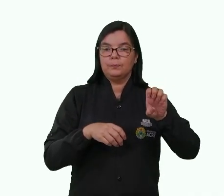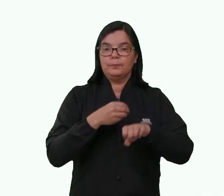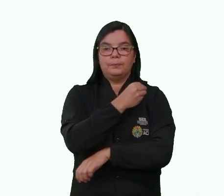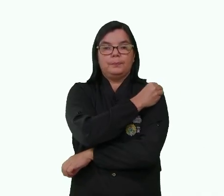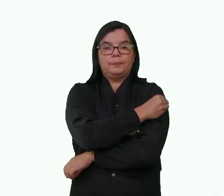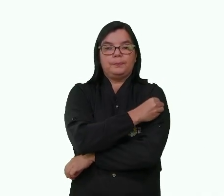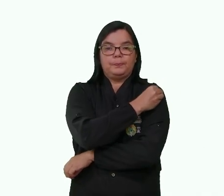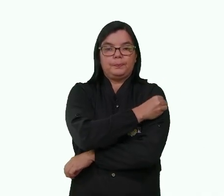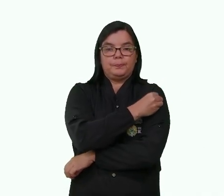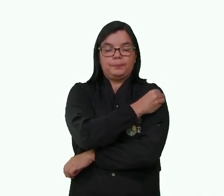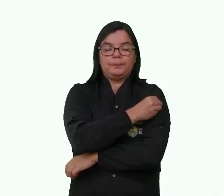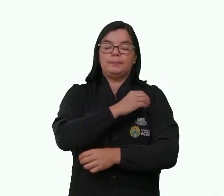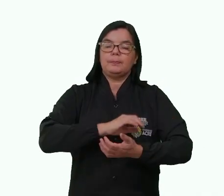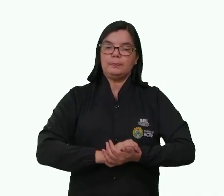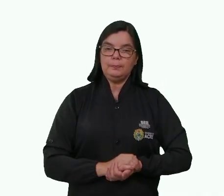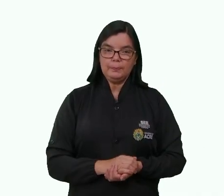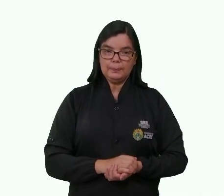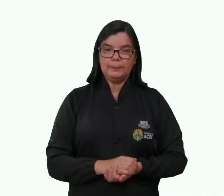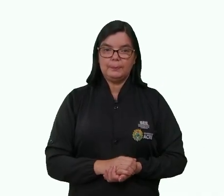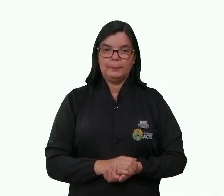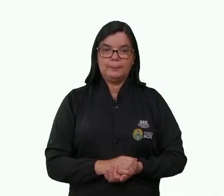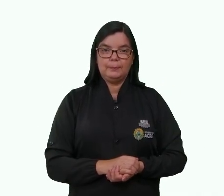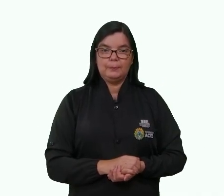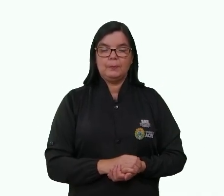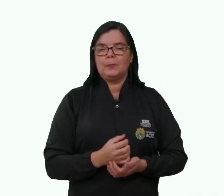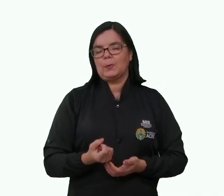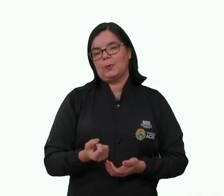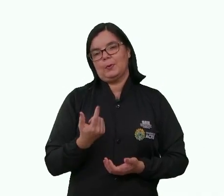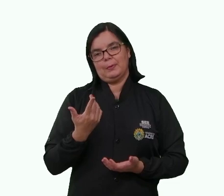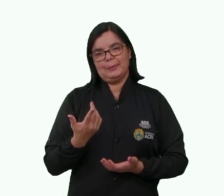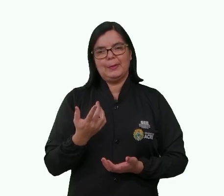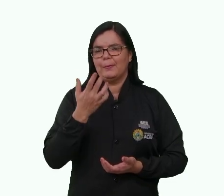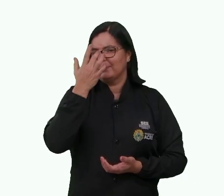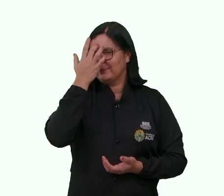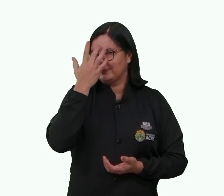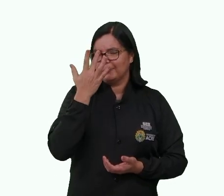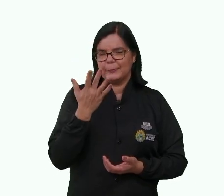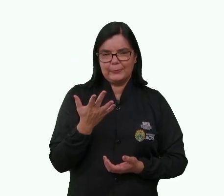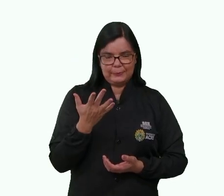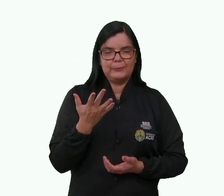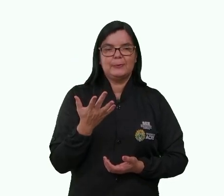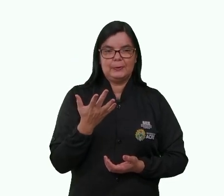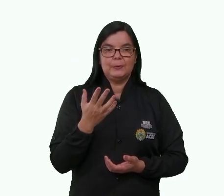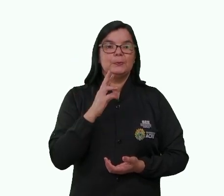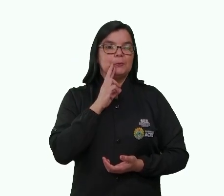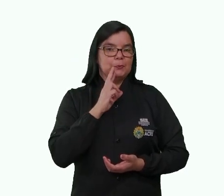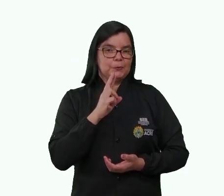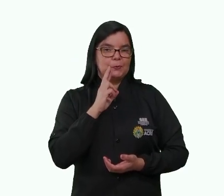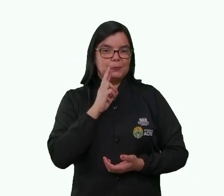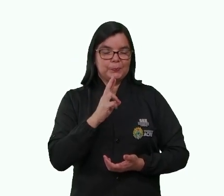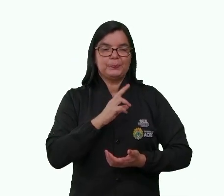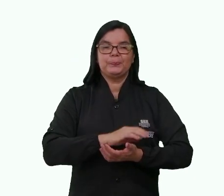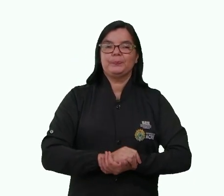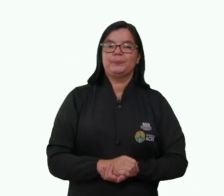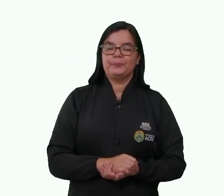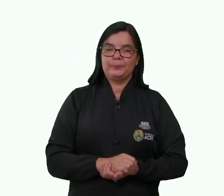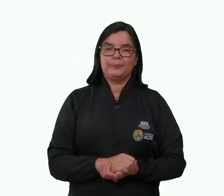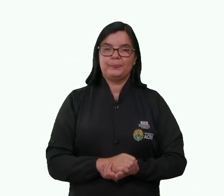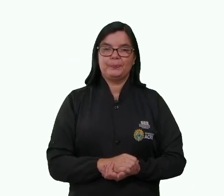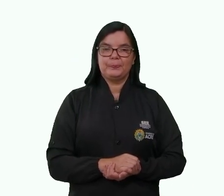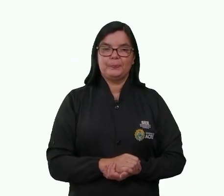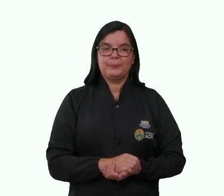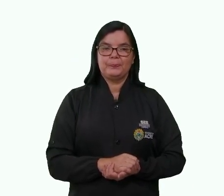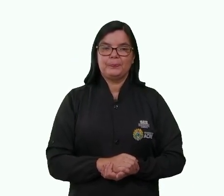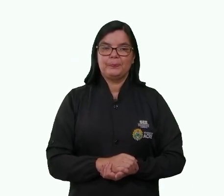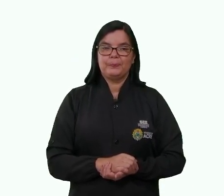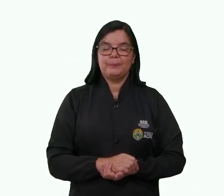ou letra E, o algodão. Nossa, pessoal, tá bem fácil a resposta. Vamos